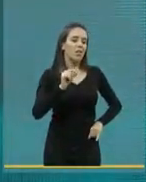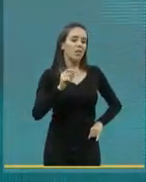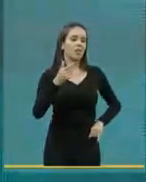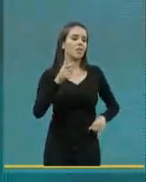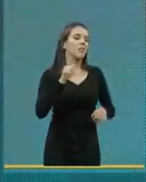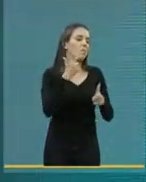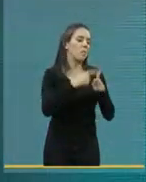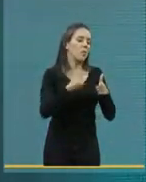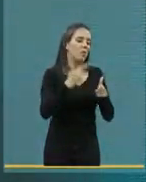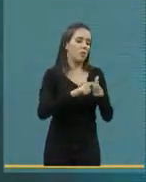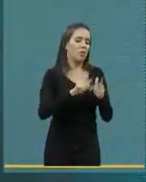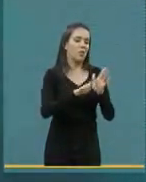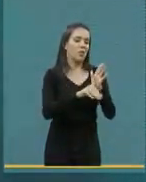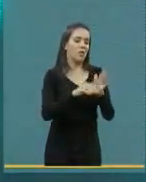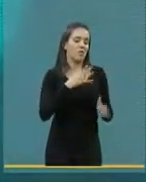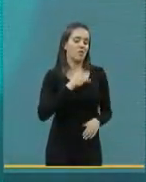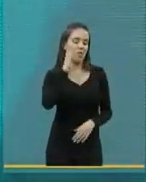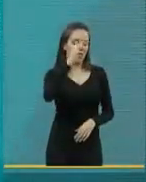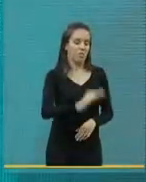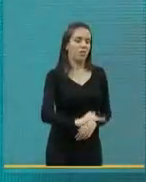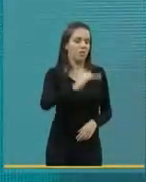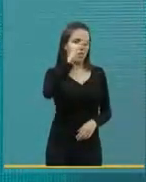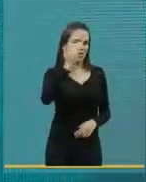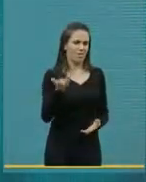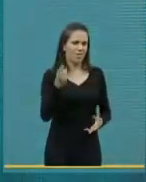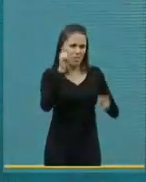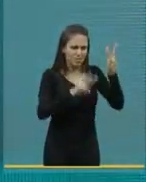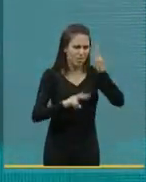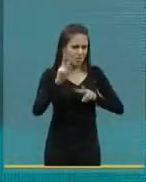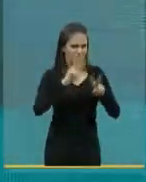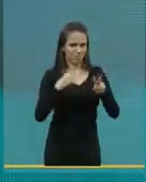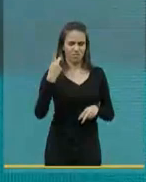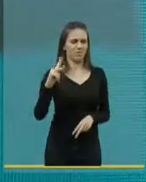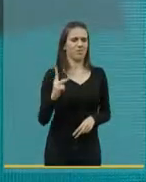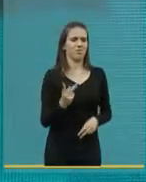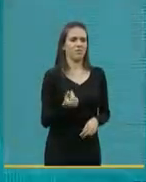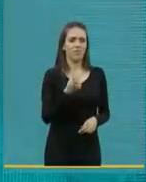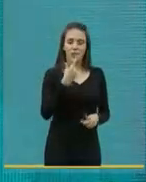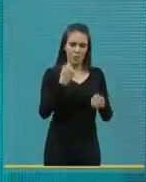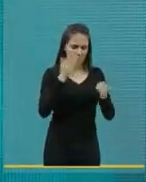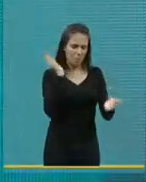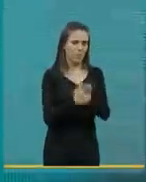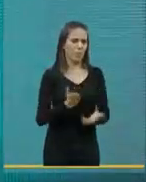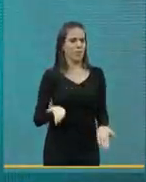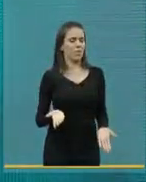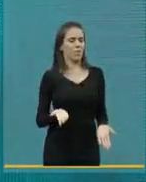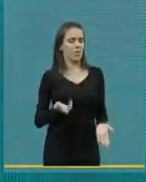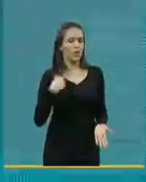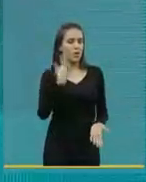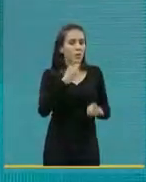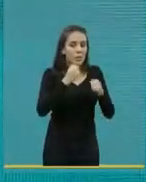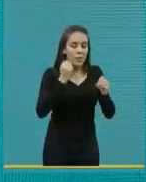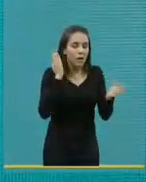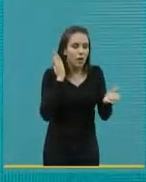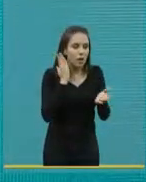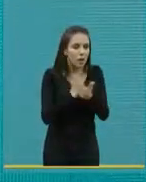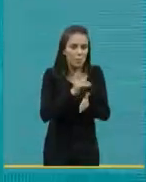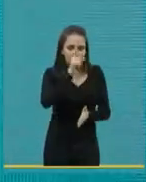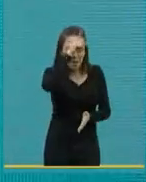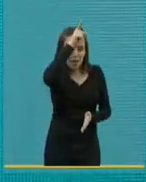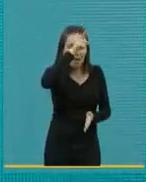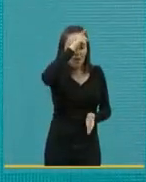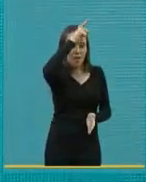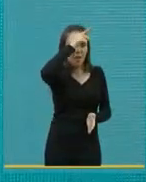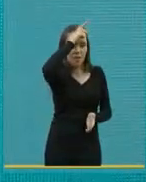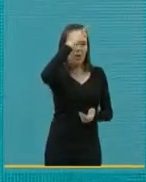delinquência essa visão de política de país tem que ser combatida nós temos que acabar com a ideia de